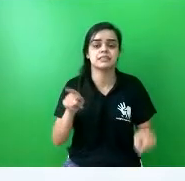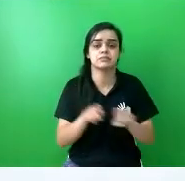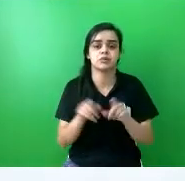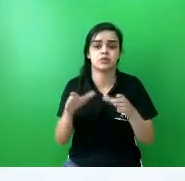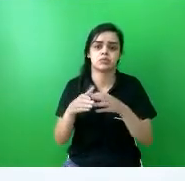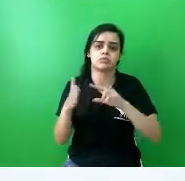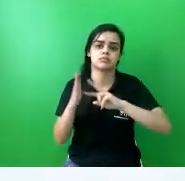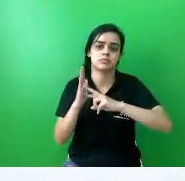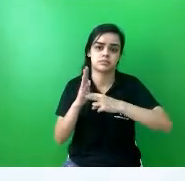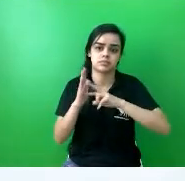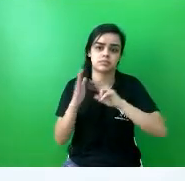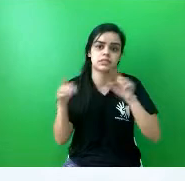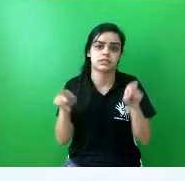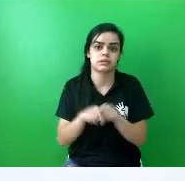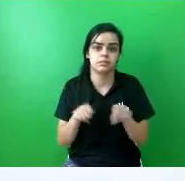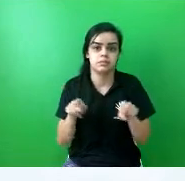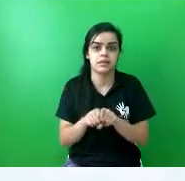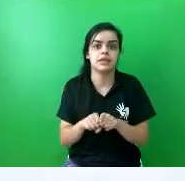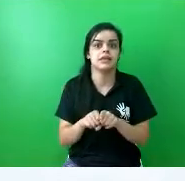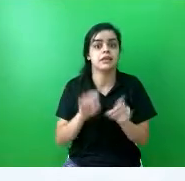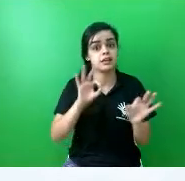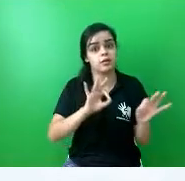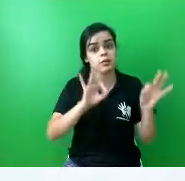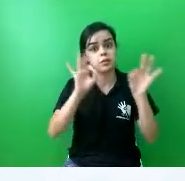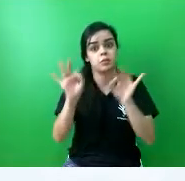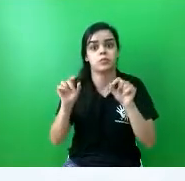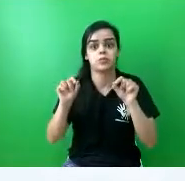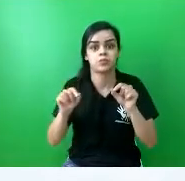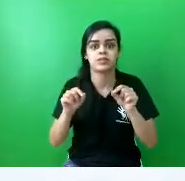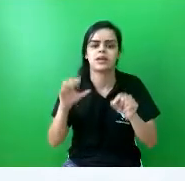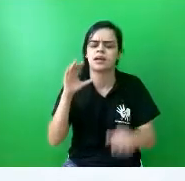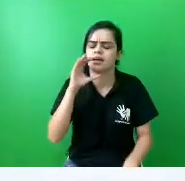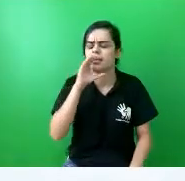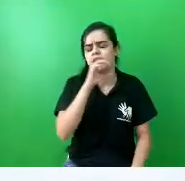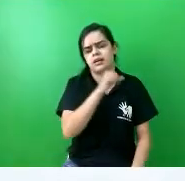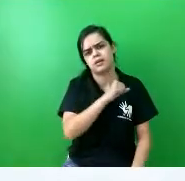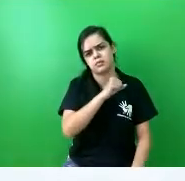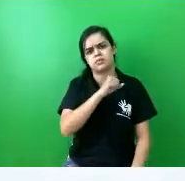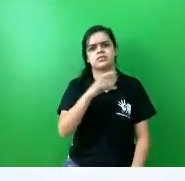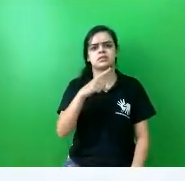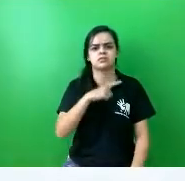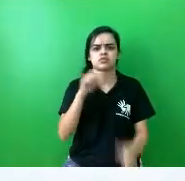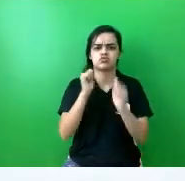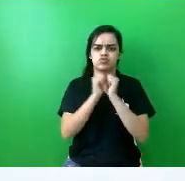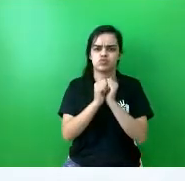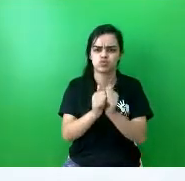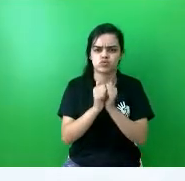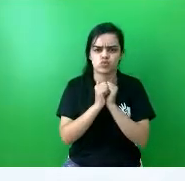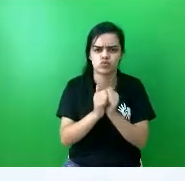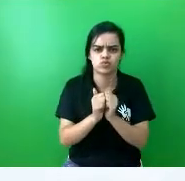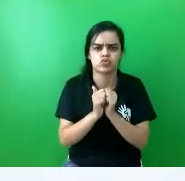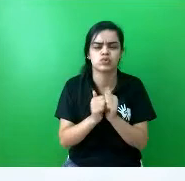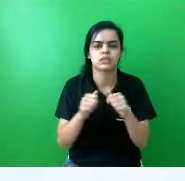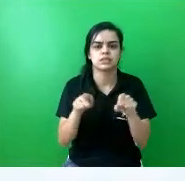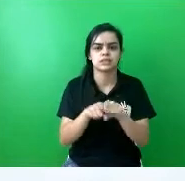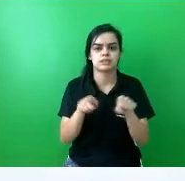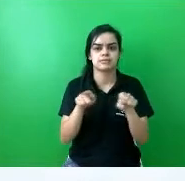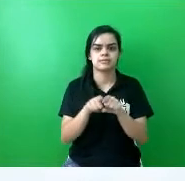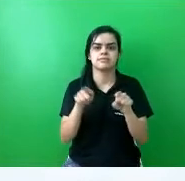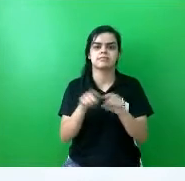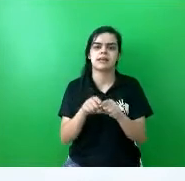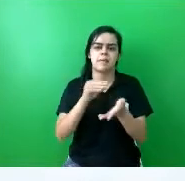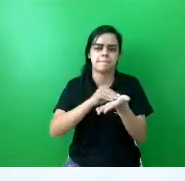metalúrgicos também acompanham nesse raciocínio, que logo, logo estaremos todos juntos, estaremos fazendo bingo